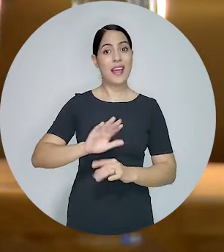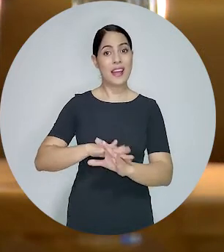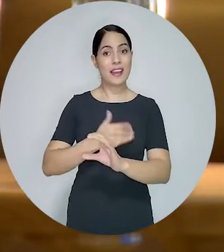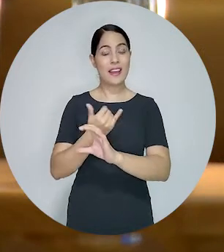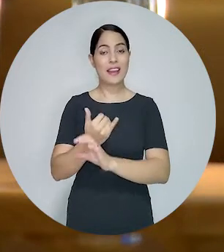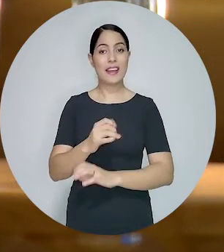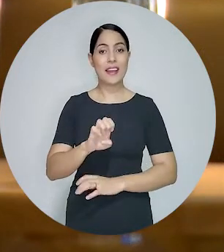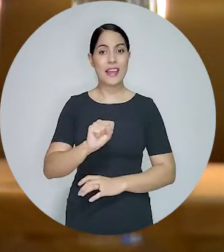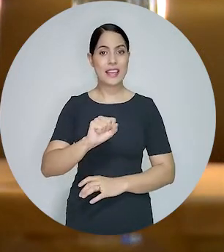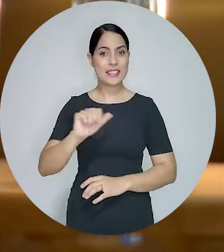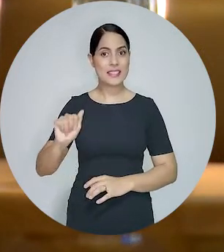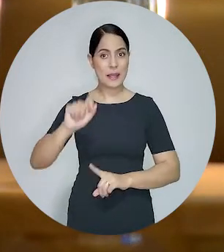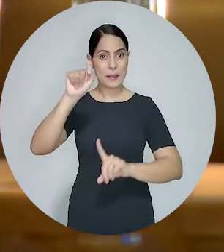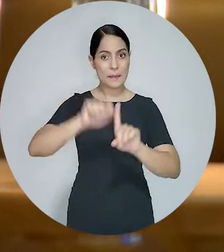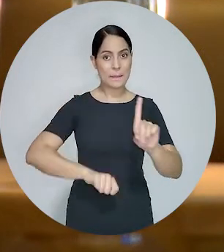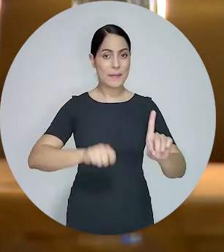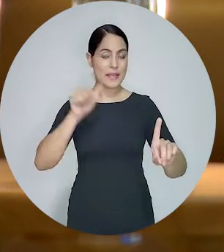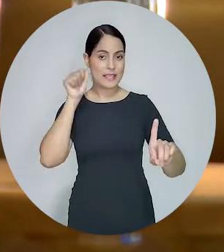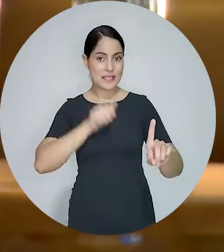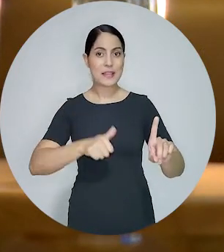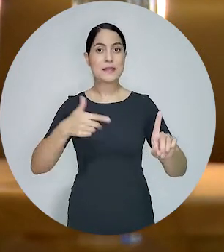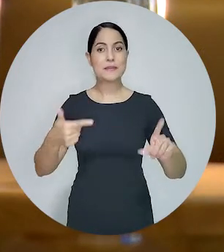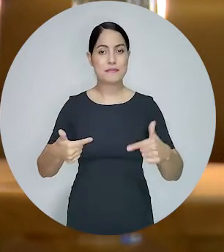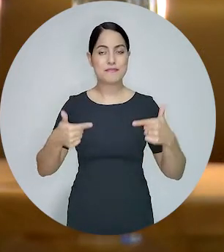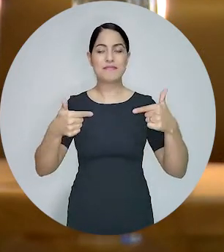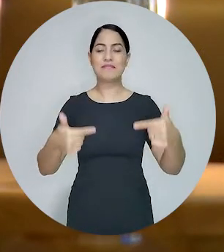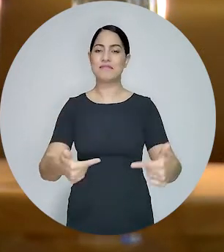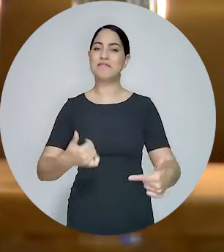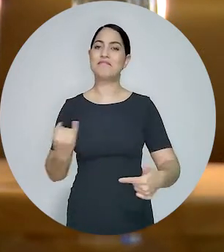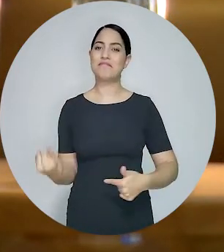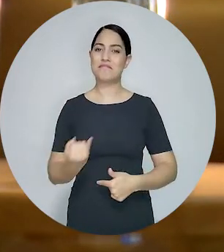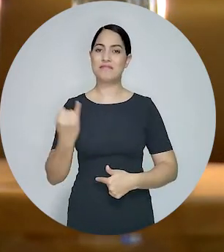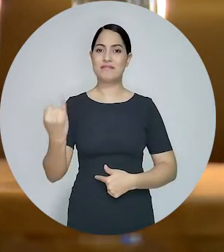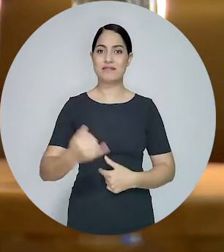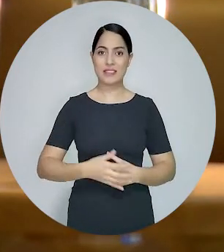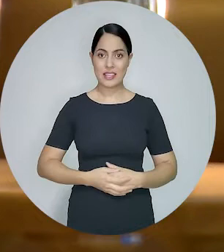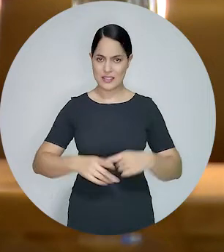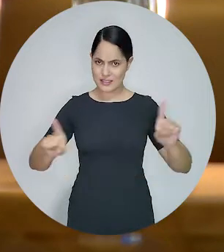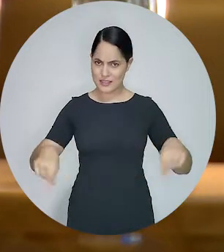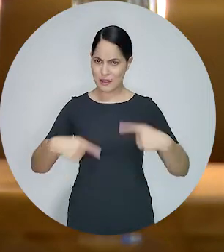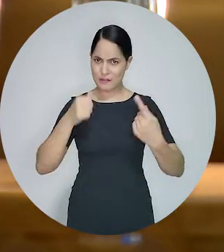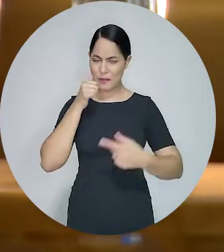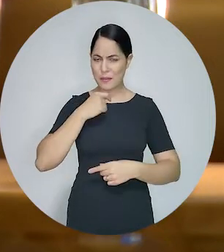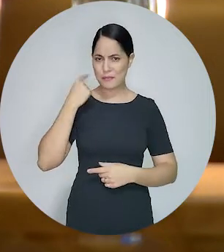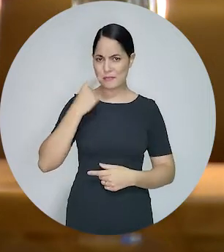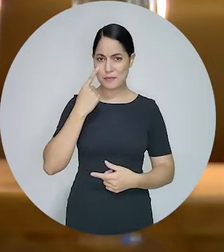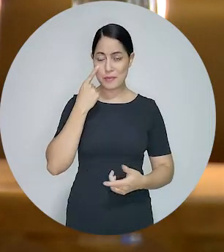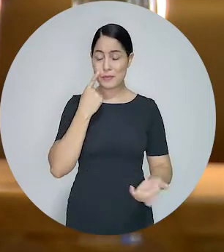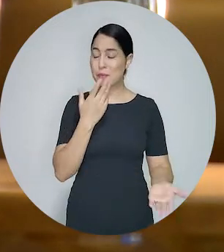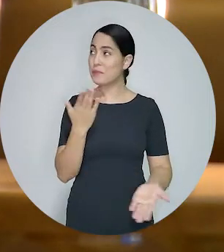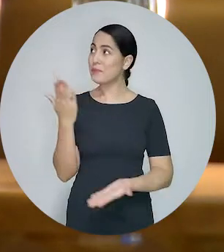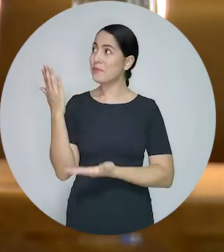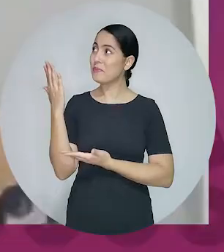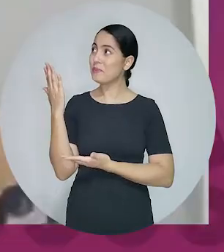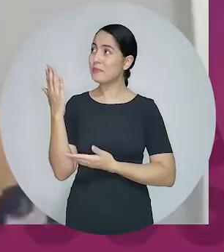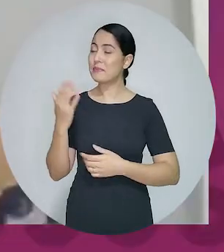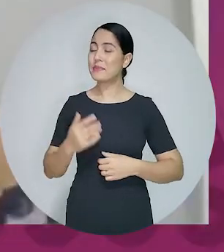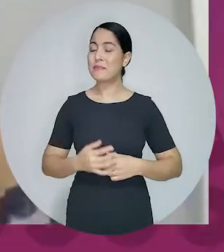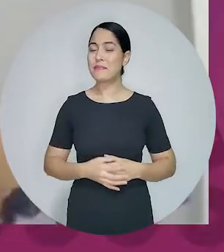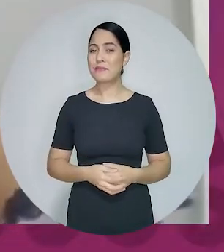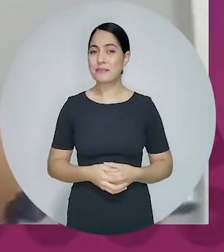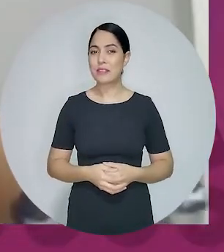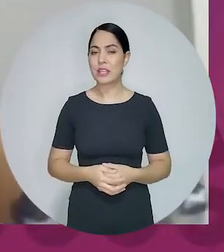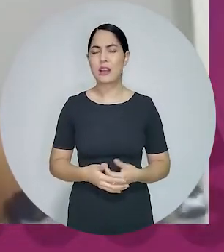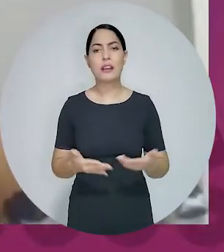evento especial para fechar o mês das mulheres, intitulado Os Desafios da Mulher Advogada. Acompanhe. Deixa eu